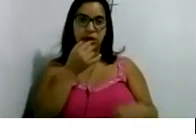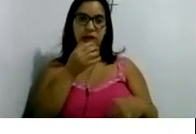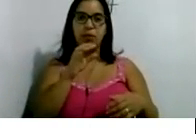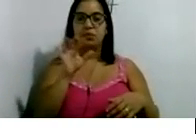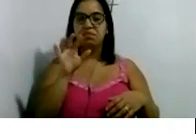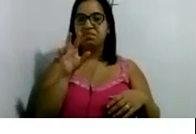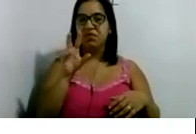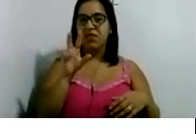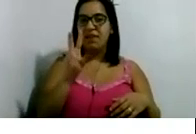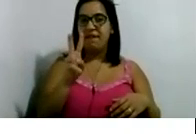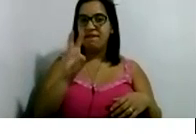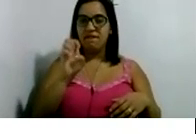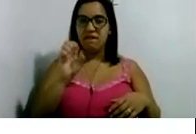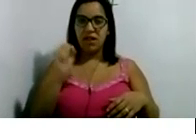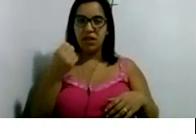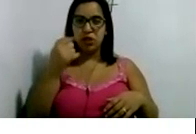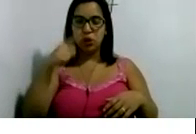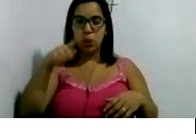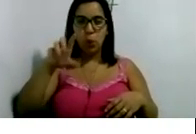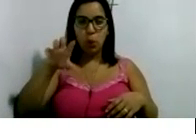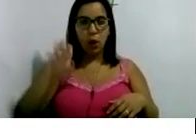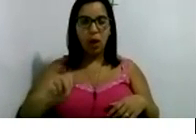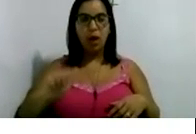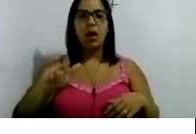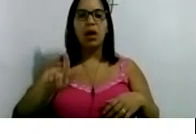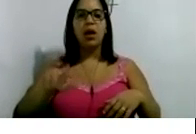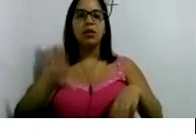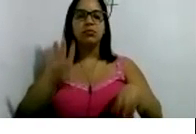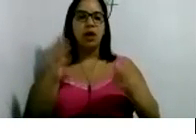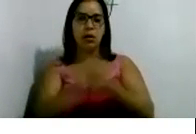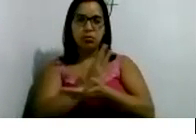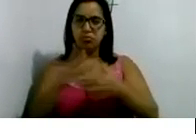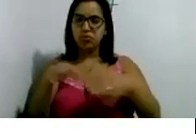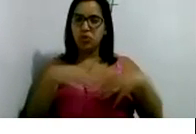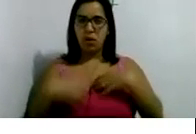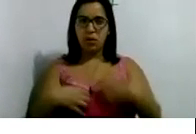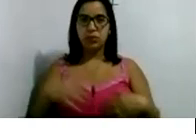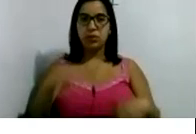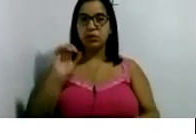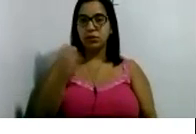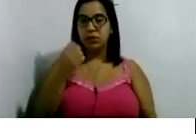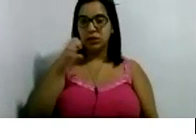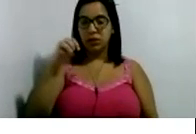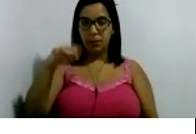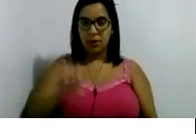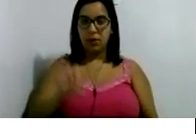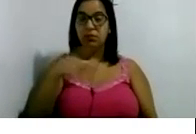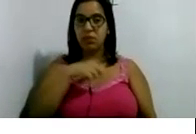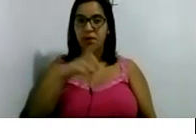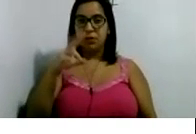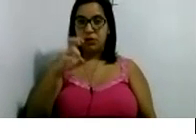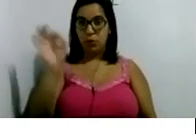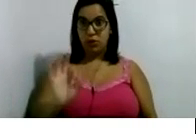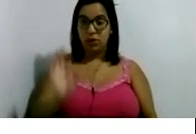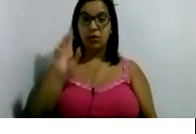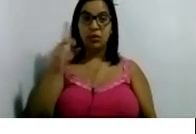a próstata e a glândula bulbo-uretral. E o sêmen é composto por 5% de espermatozoides,